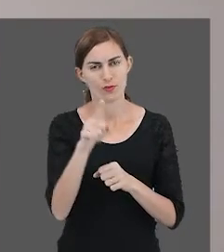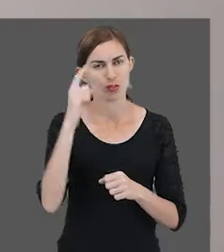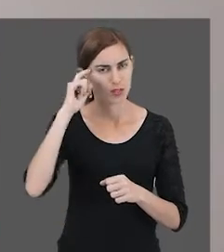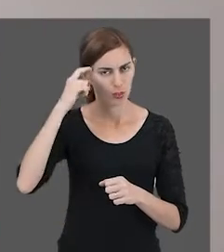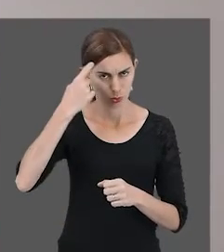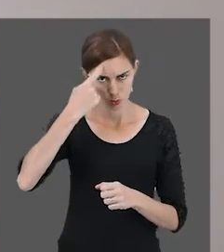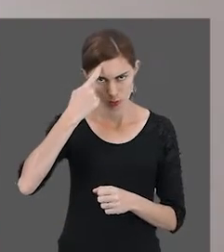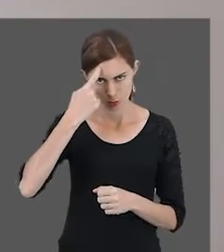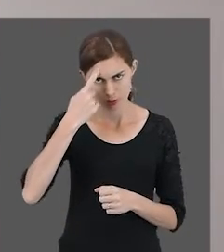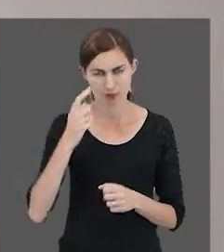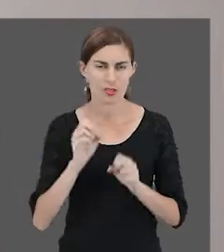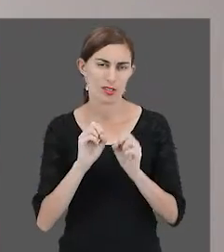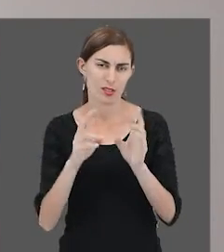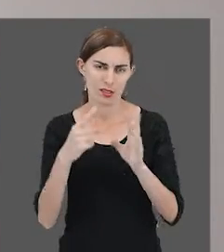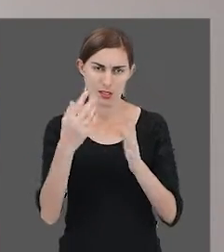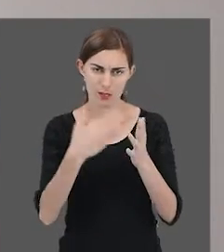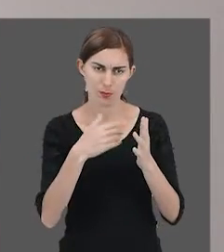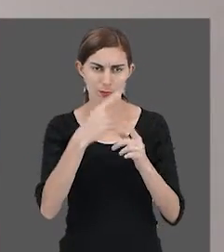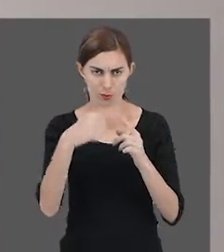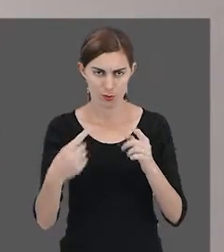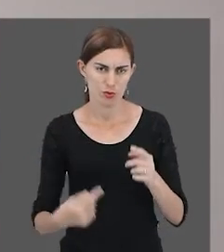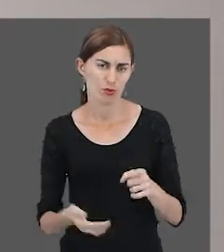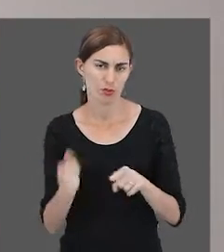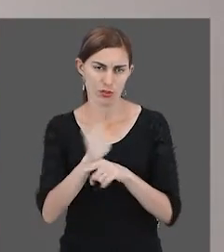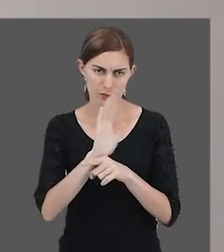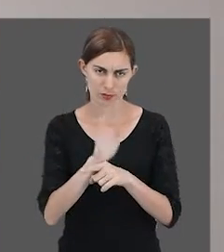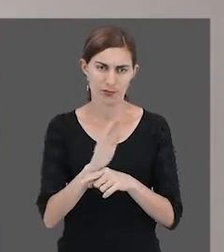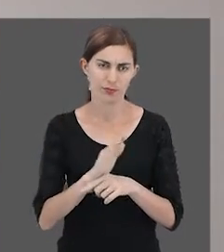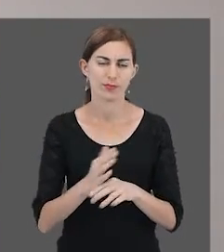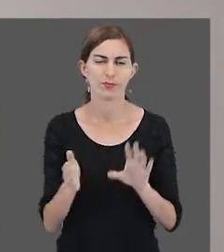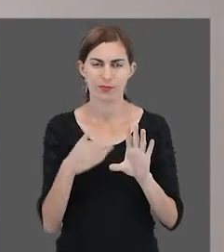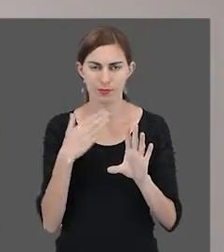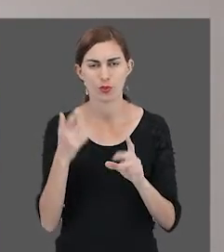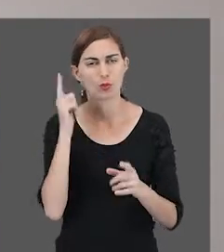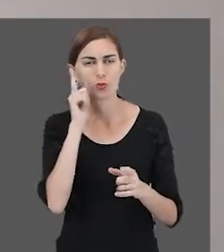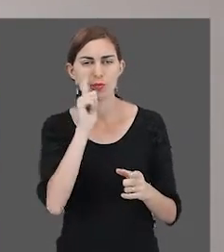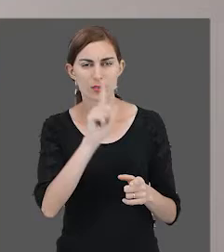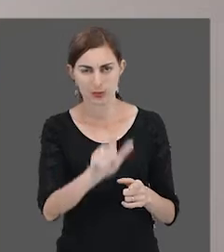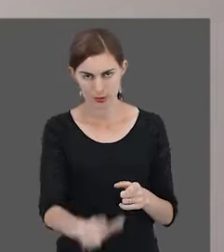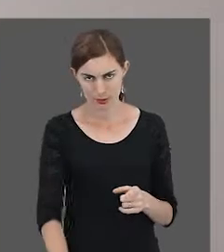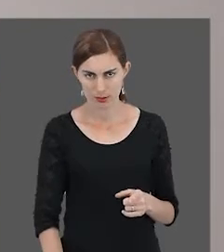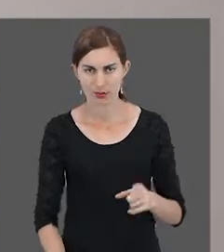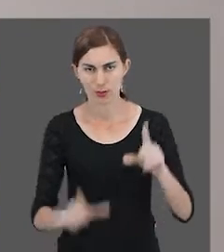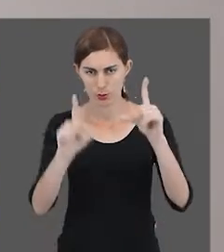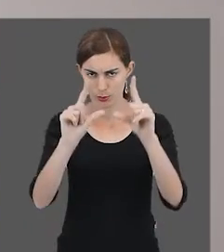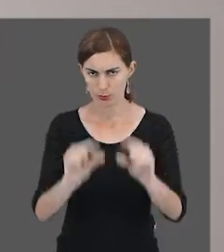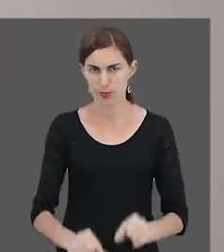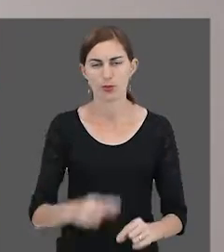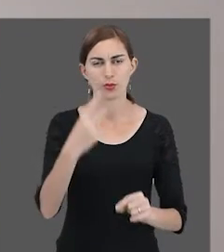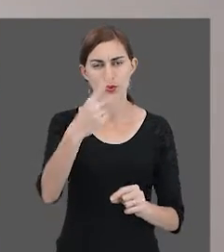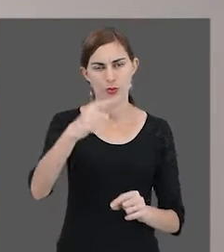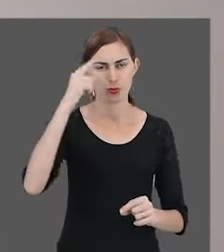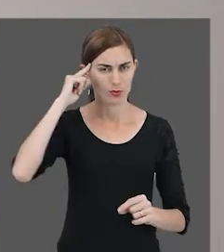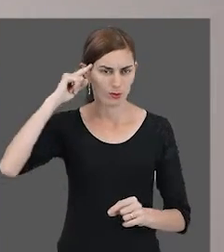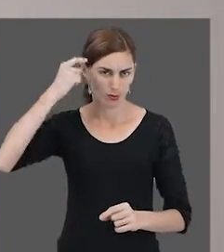tenha tirado todas as suas dúvidas, que a apostila com a videoaula tenha conseguido dirimir todas as suas